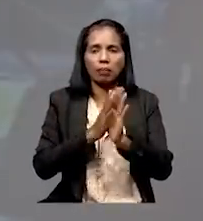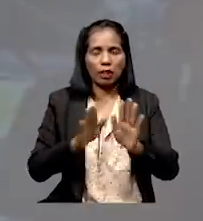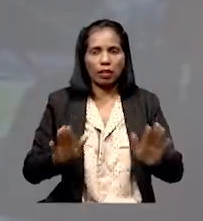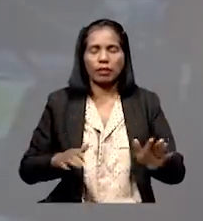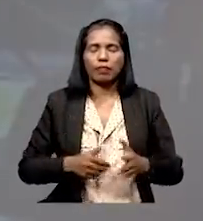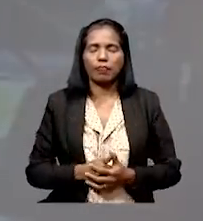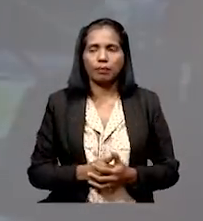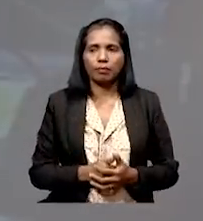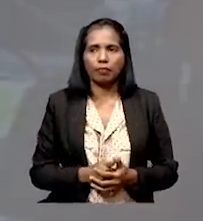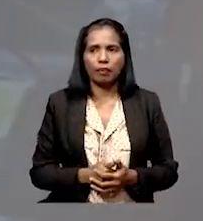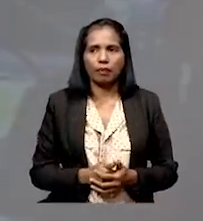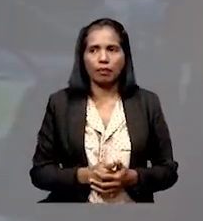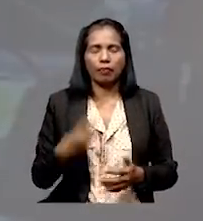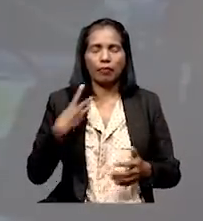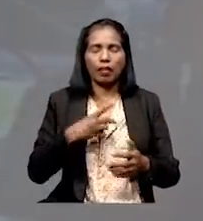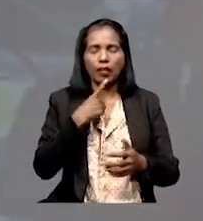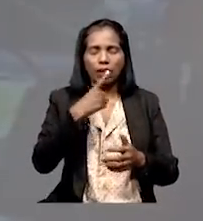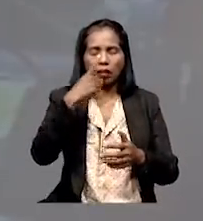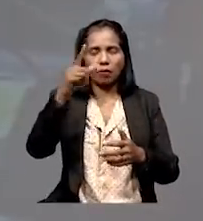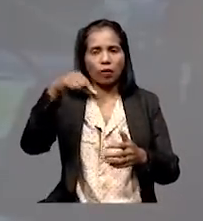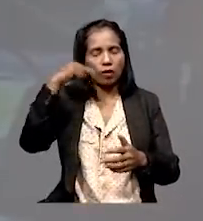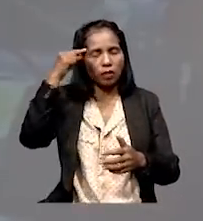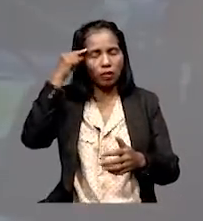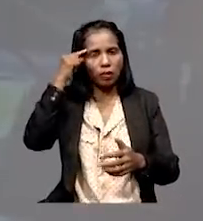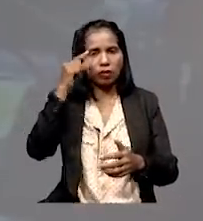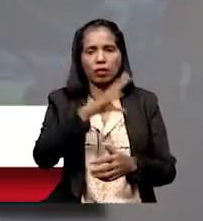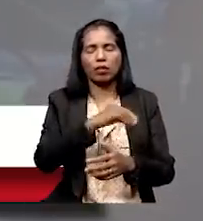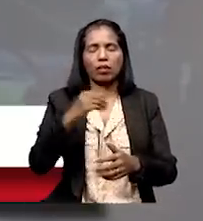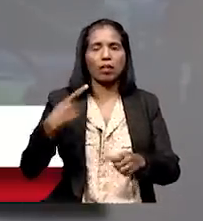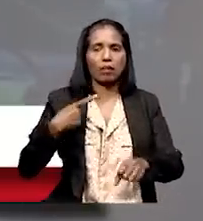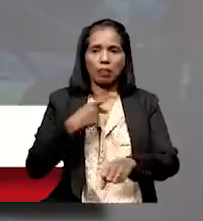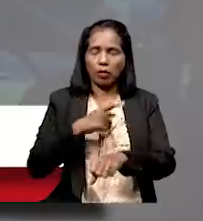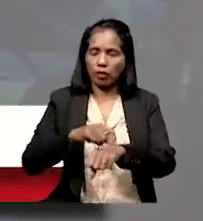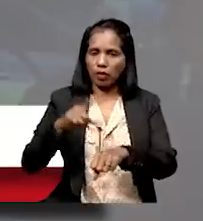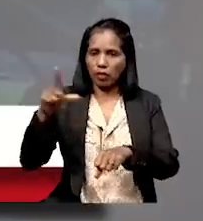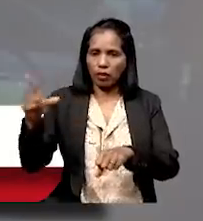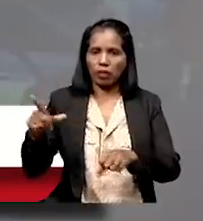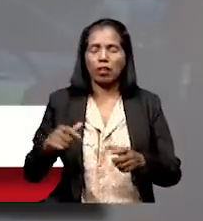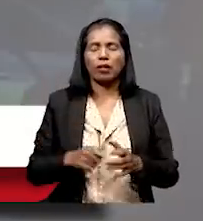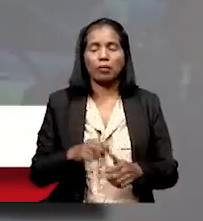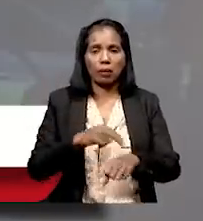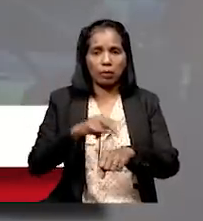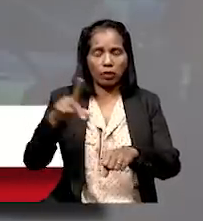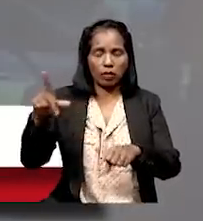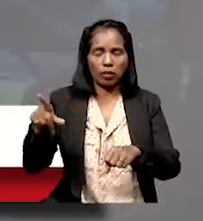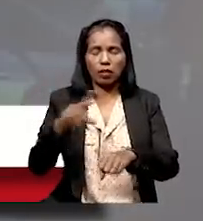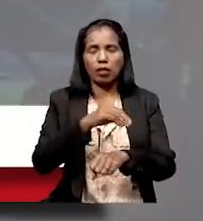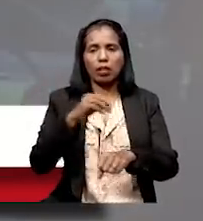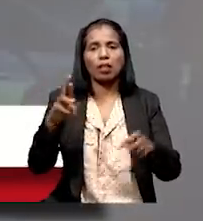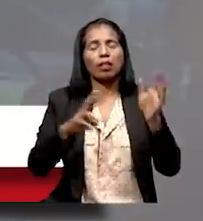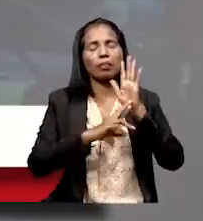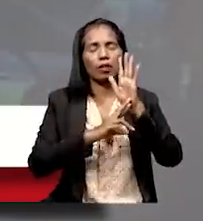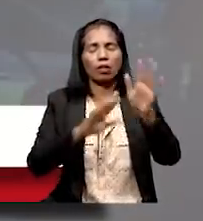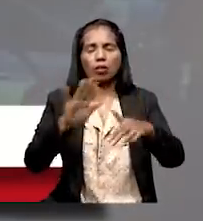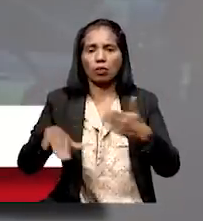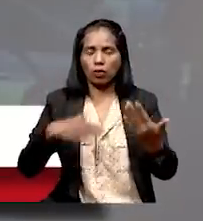tem como suposto compromisso a dissolução do órgão soberano parlamentar, do Parlamento Nacional, órgão representativo de todos